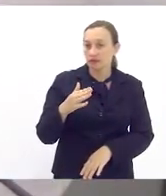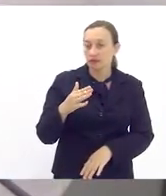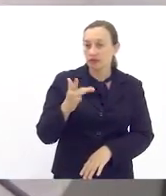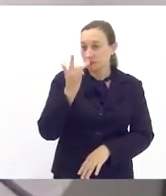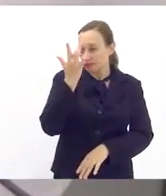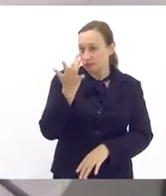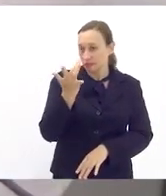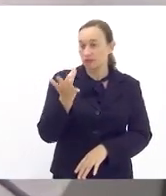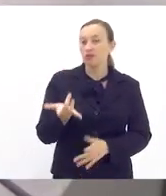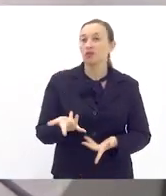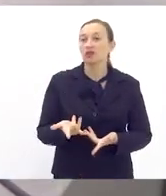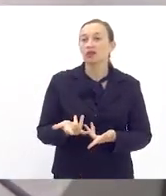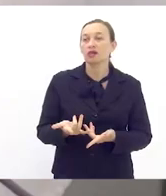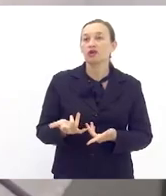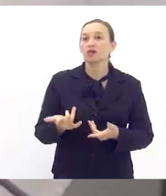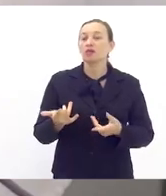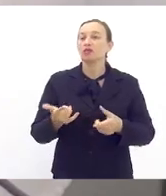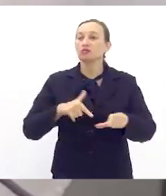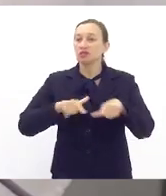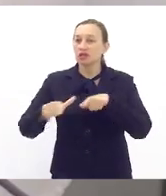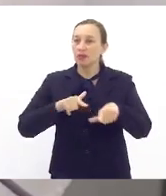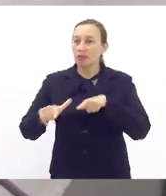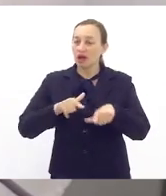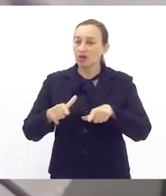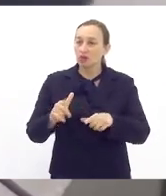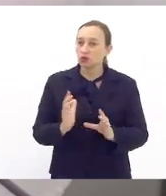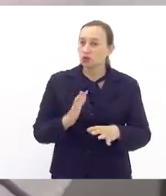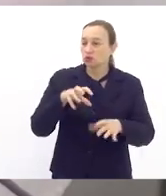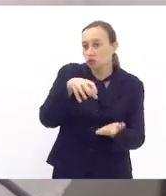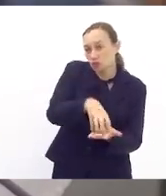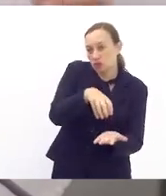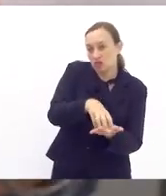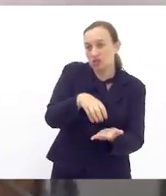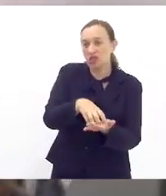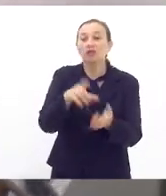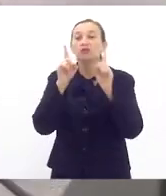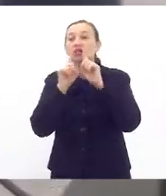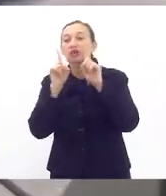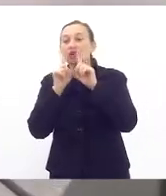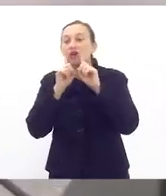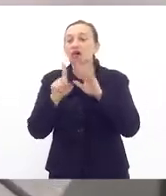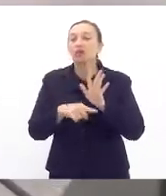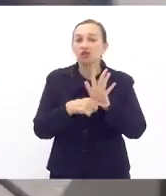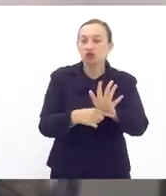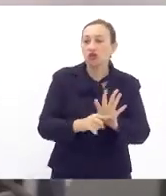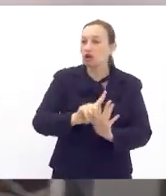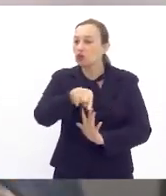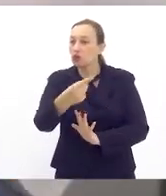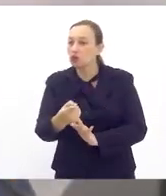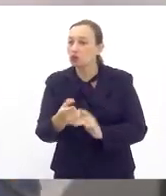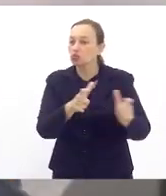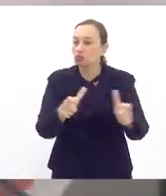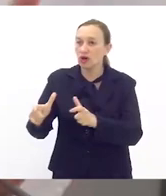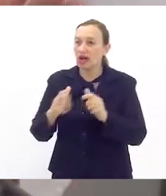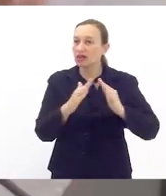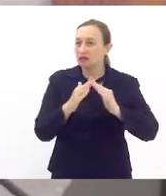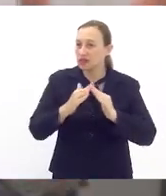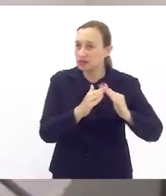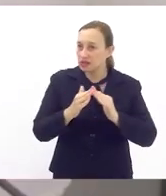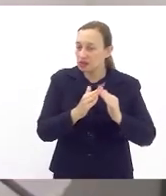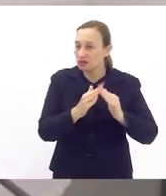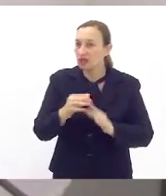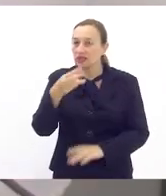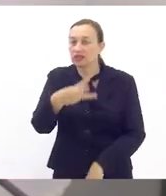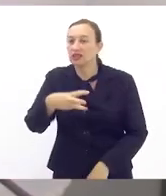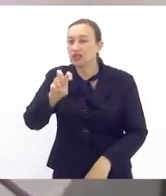décadas em Maricá que era no centro da cidade para atender inclusive Tanguá e Rio Bonito Silva Jardim E assim se vai que são